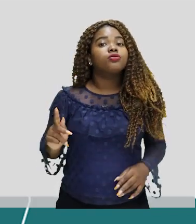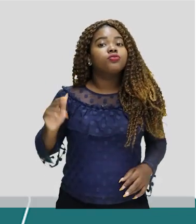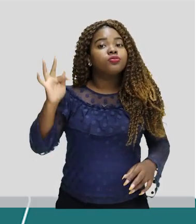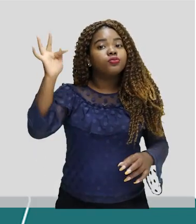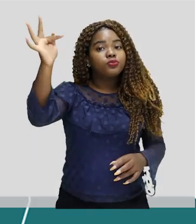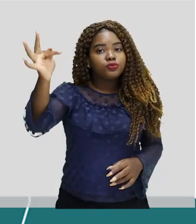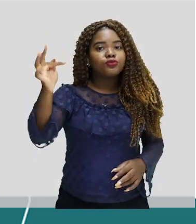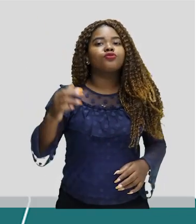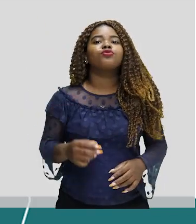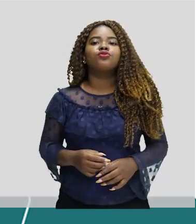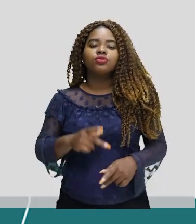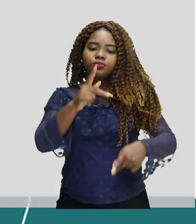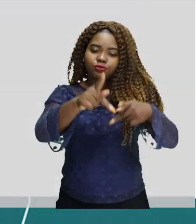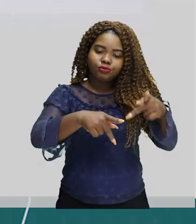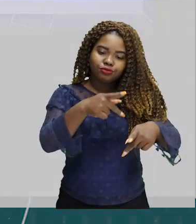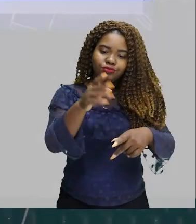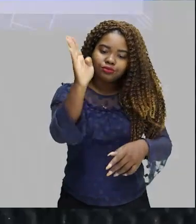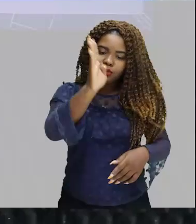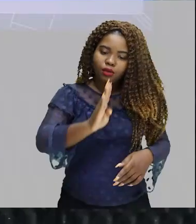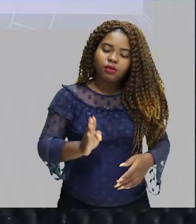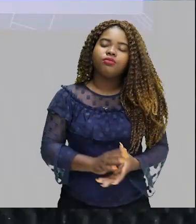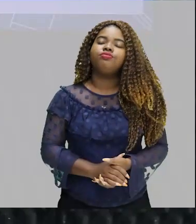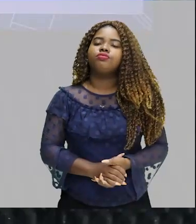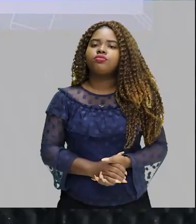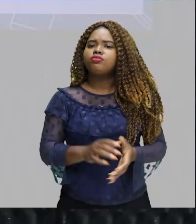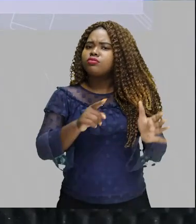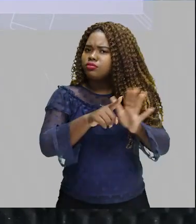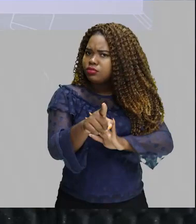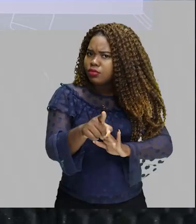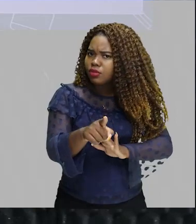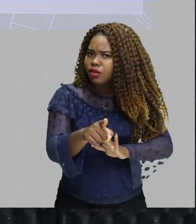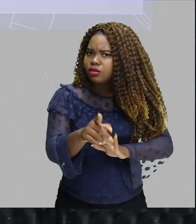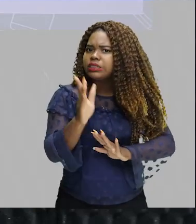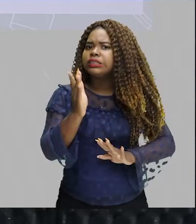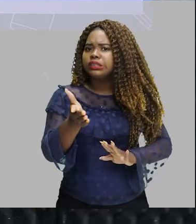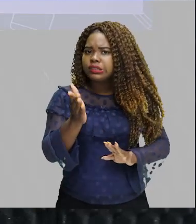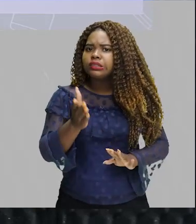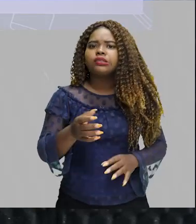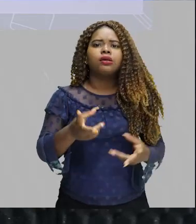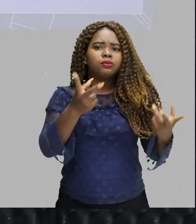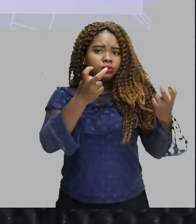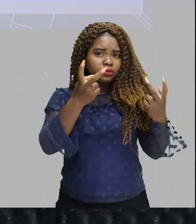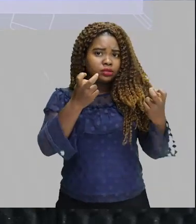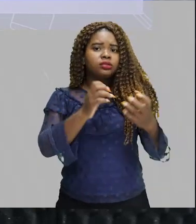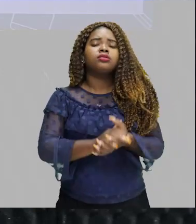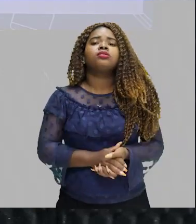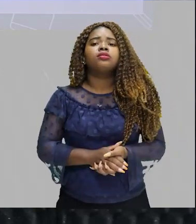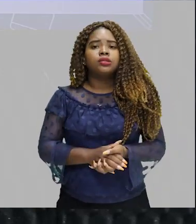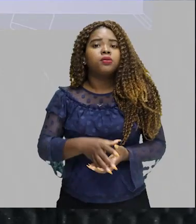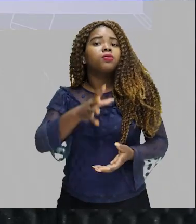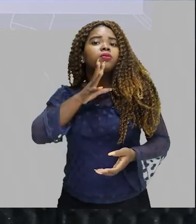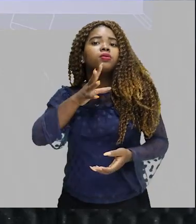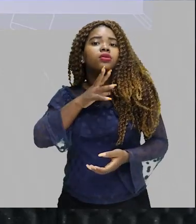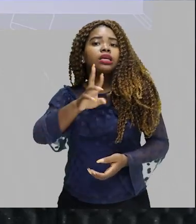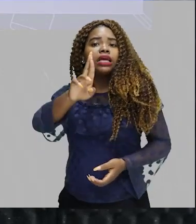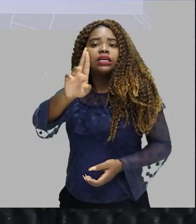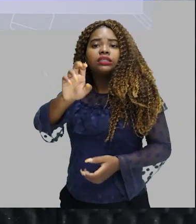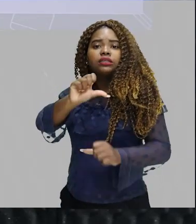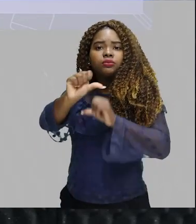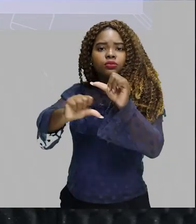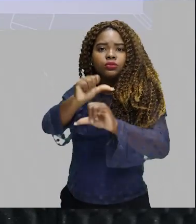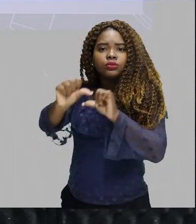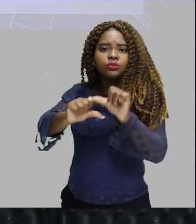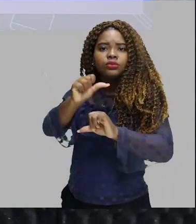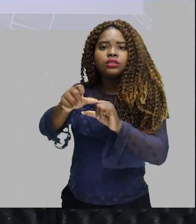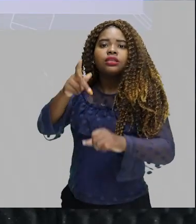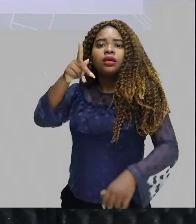brasileira. Só te perguntar, tu já ouviu falar em reforma previdenciária? Já, sim, com certeza,